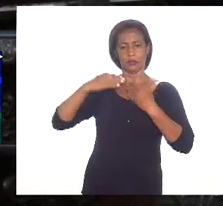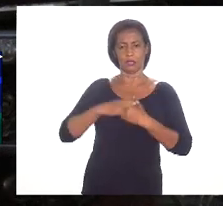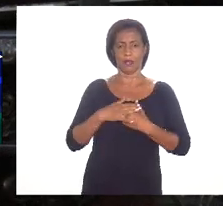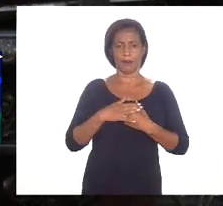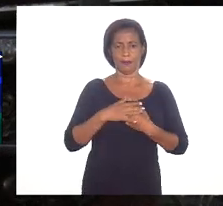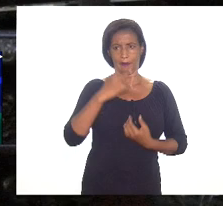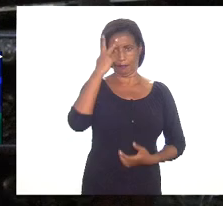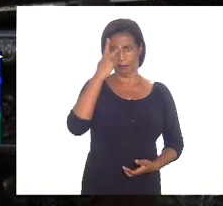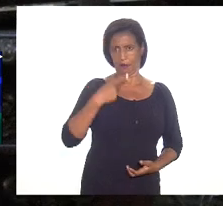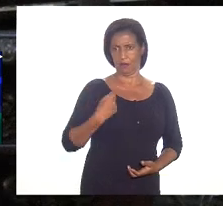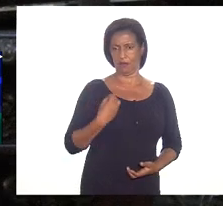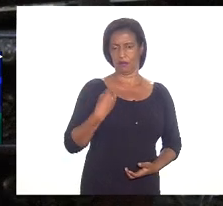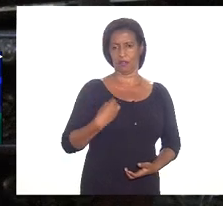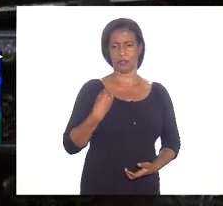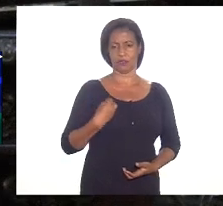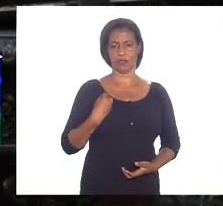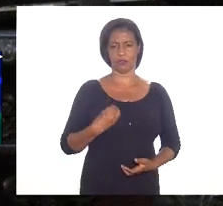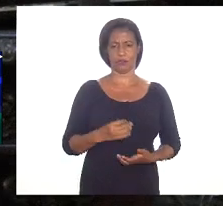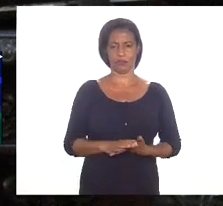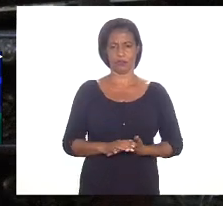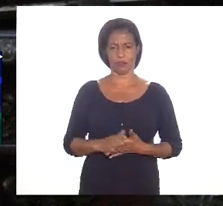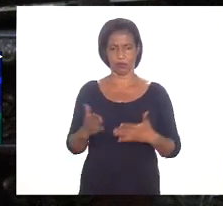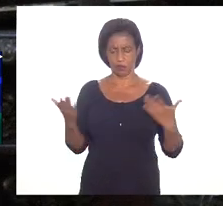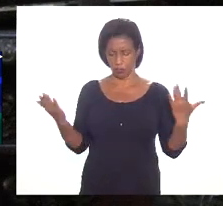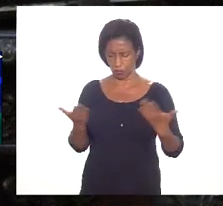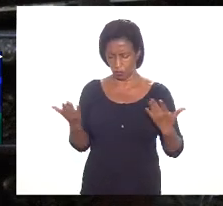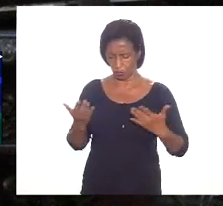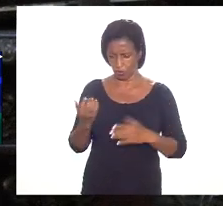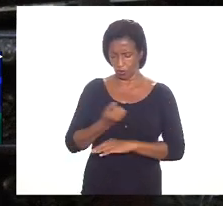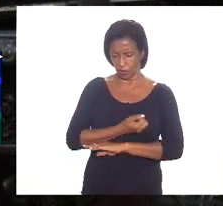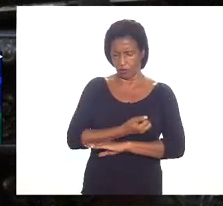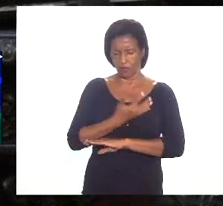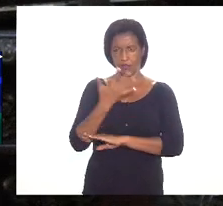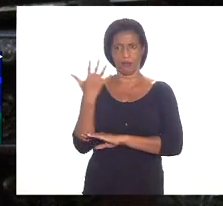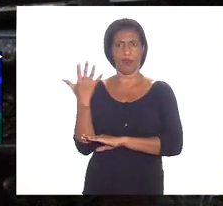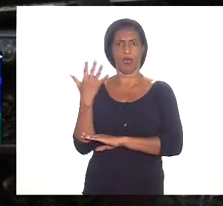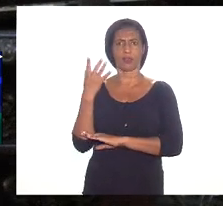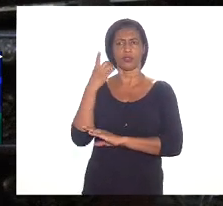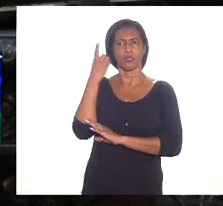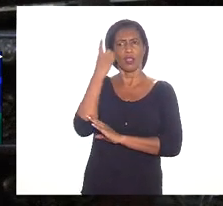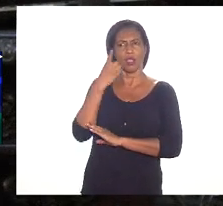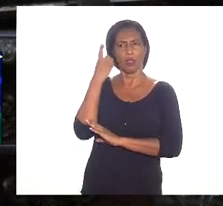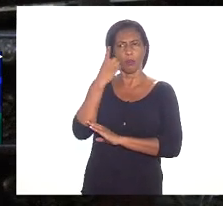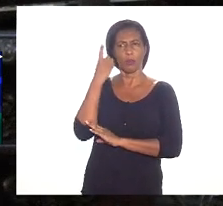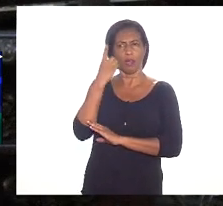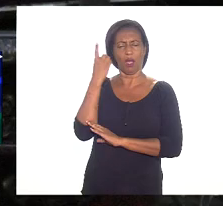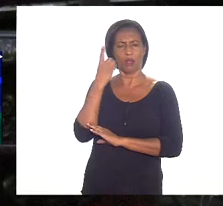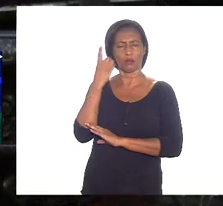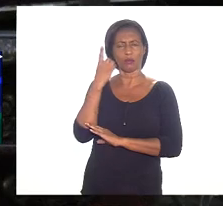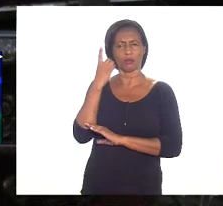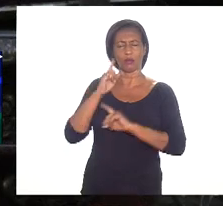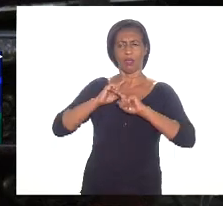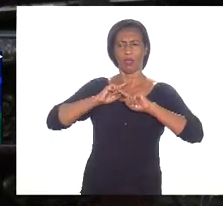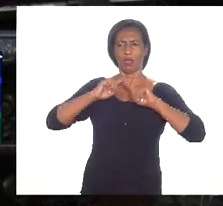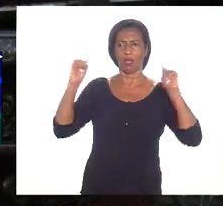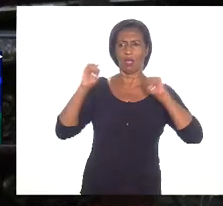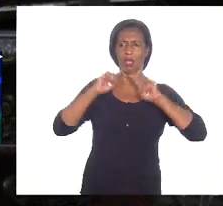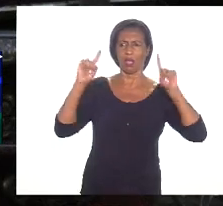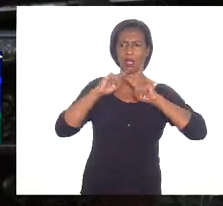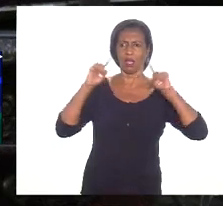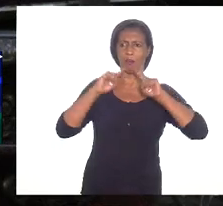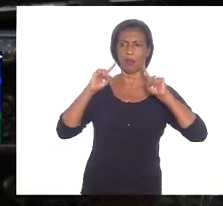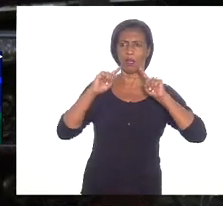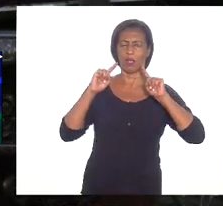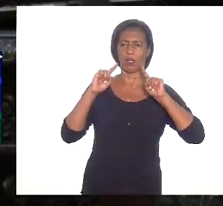e o pessoais e hoje eu já recebi vários deputados reclamando o que inclusive o